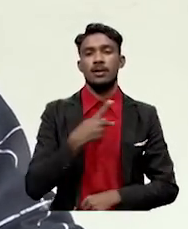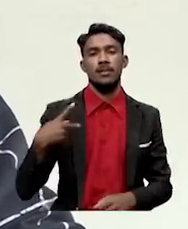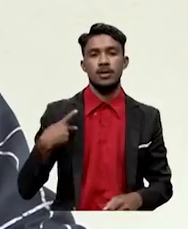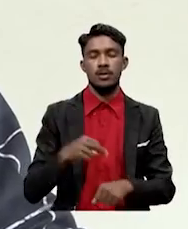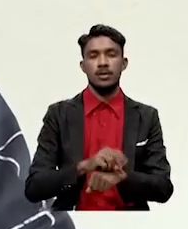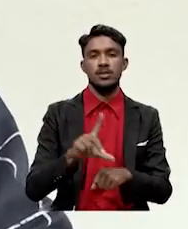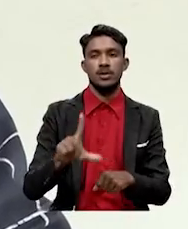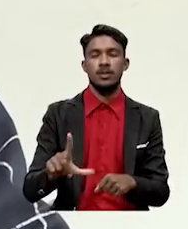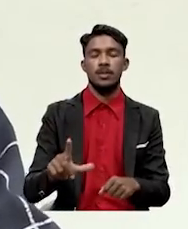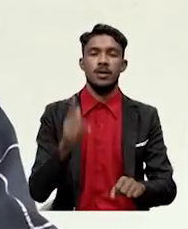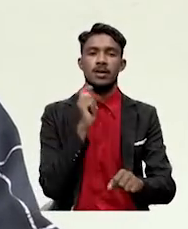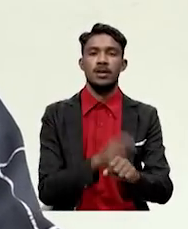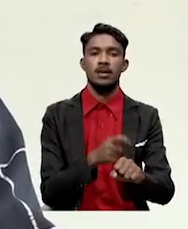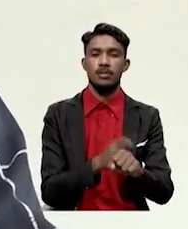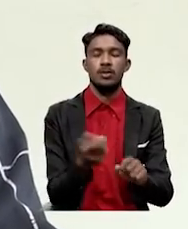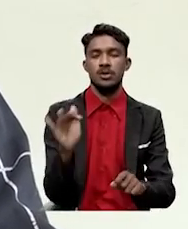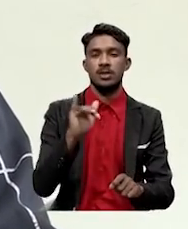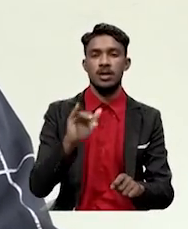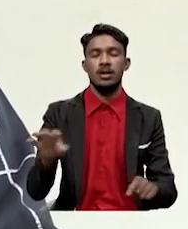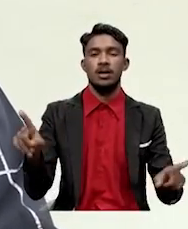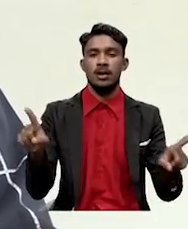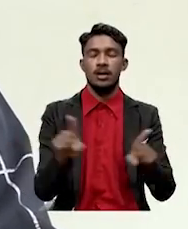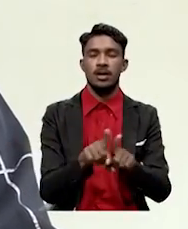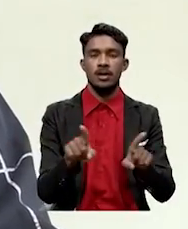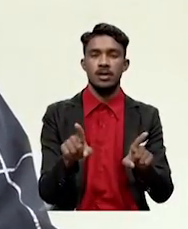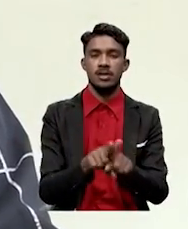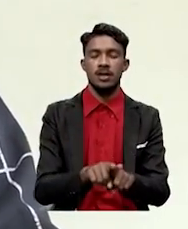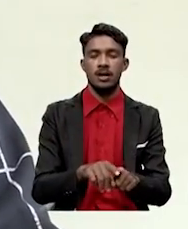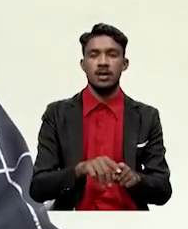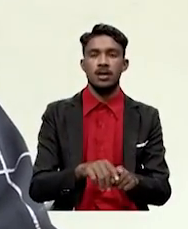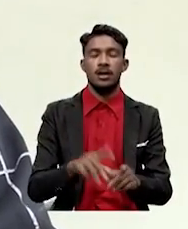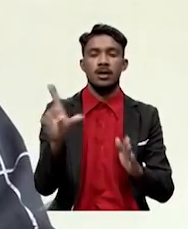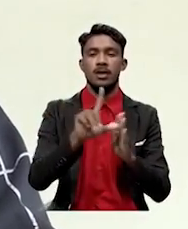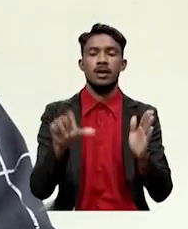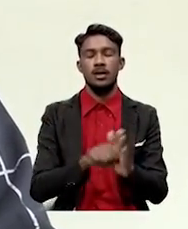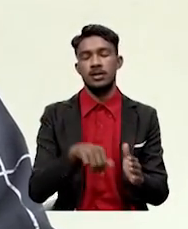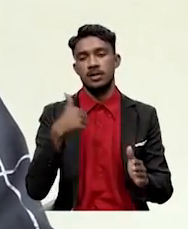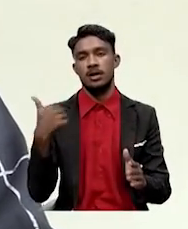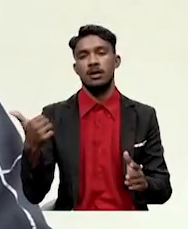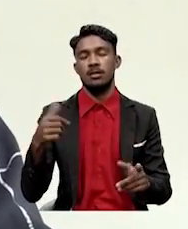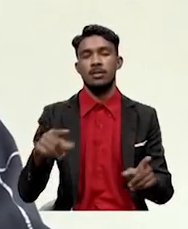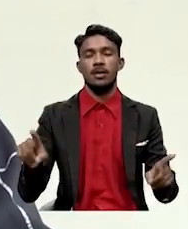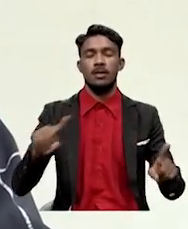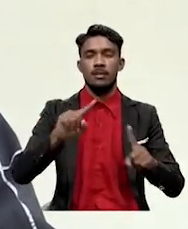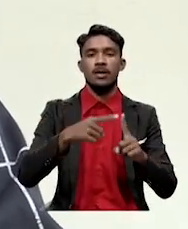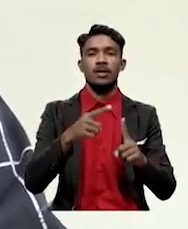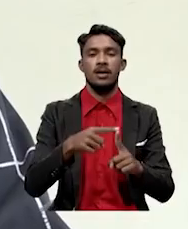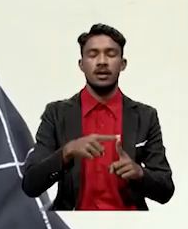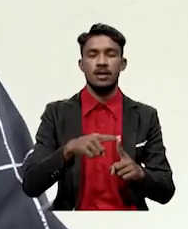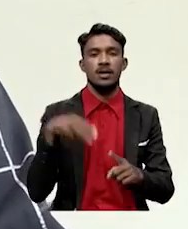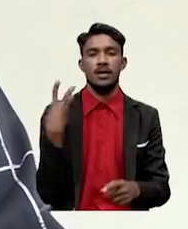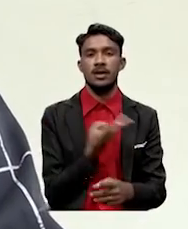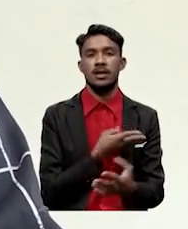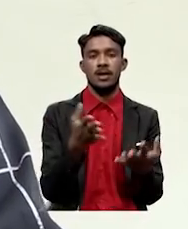maka situação sirne behanesan extra constitucional, né? Maka baihira quando ita hakarak